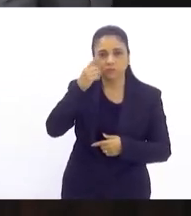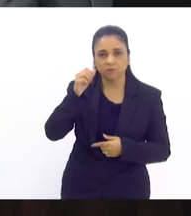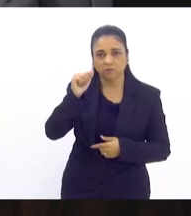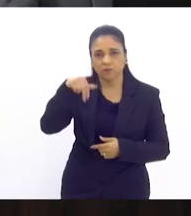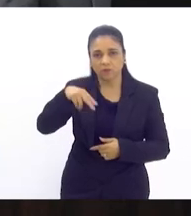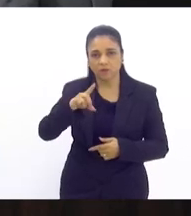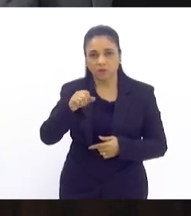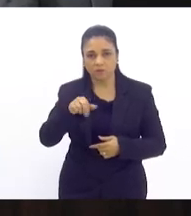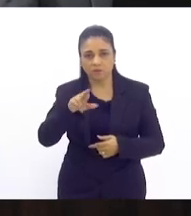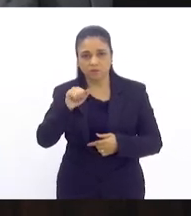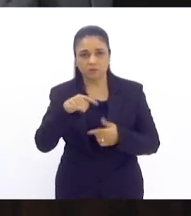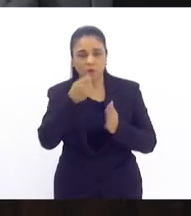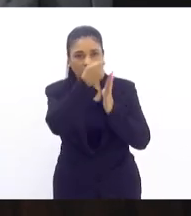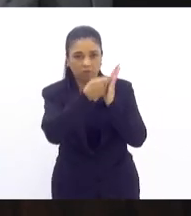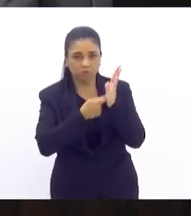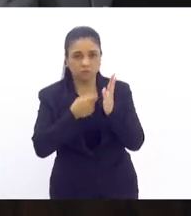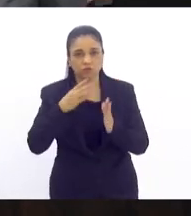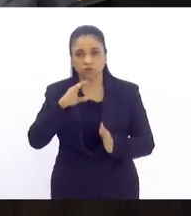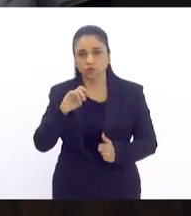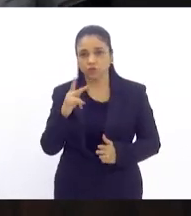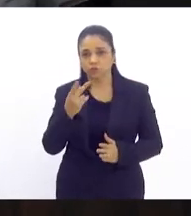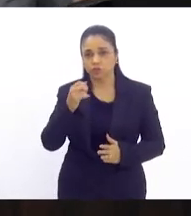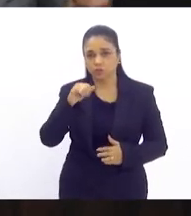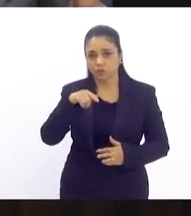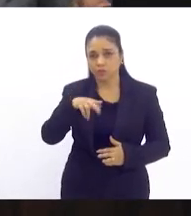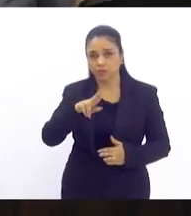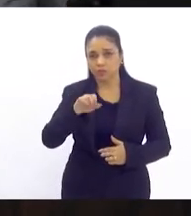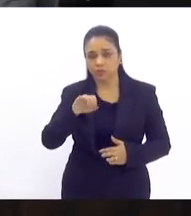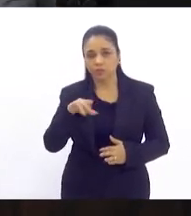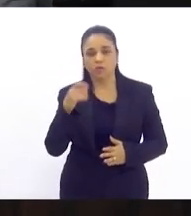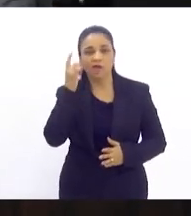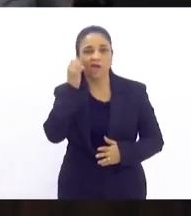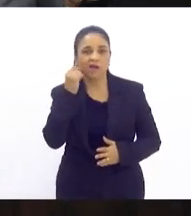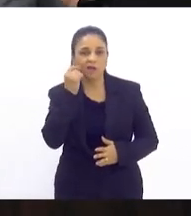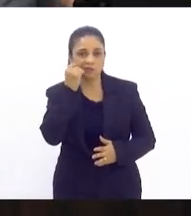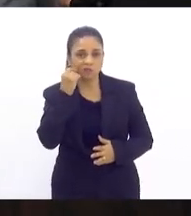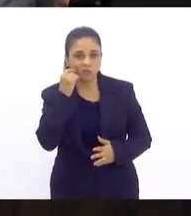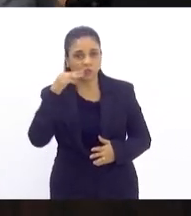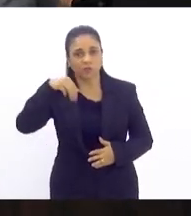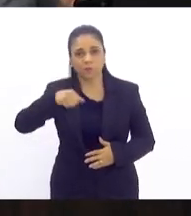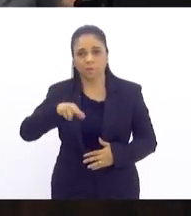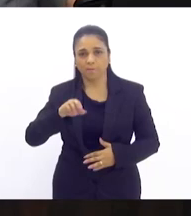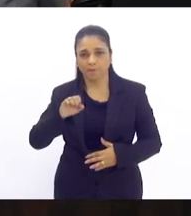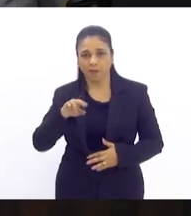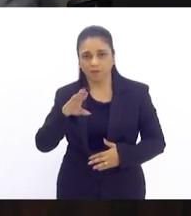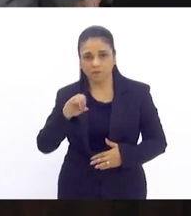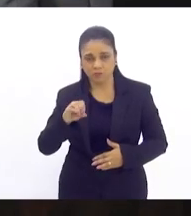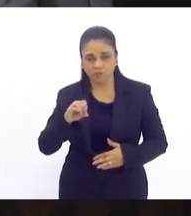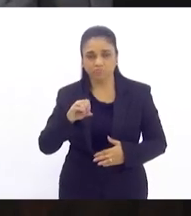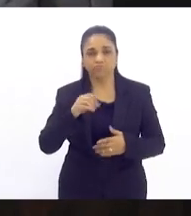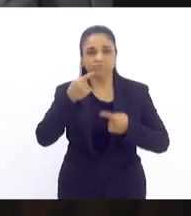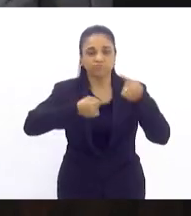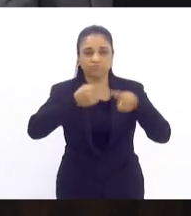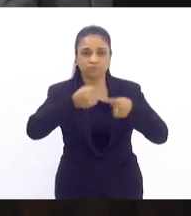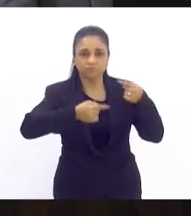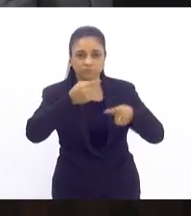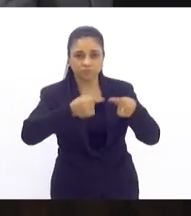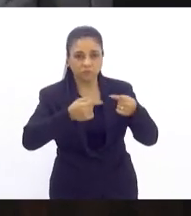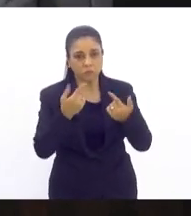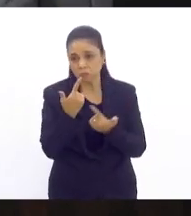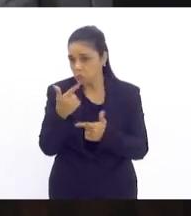relatores deputados check-in na Mangueira ele é o Marco Coelho Giovani Ratinho e Márcio Pacheco em discussão